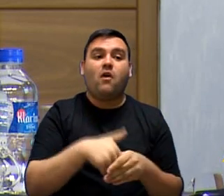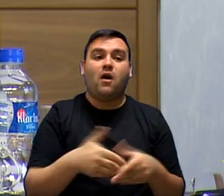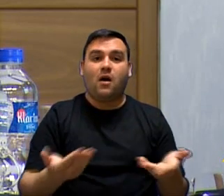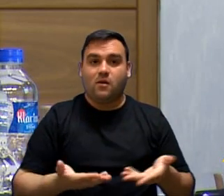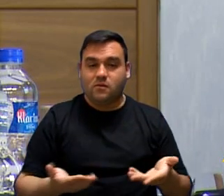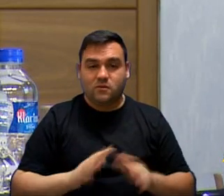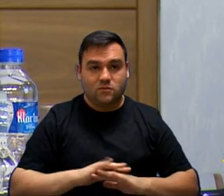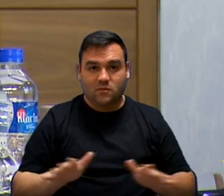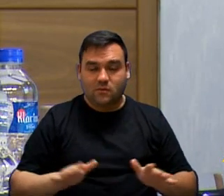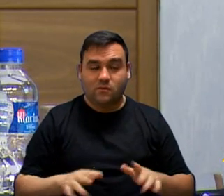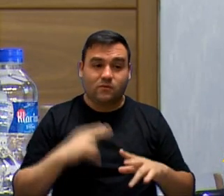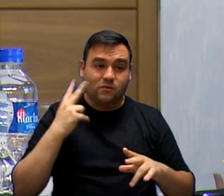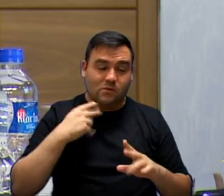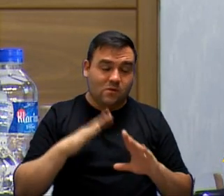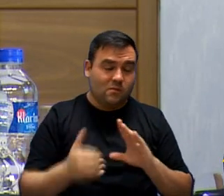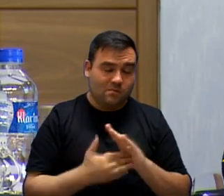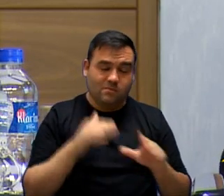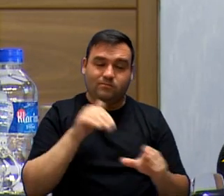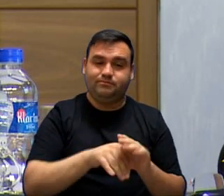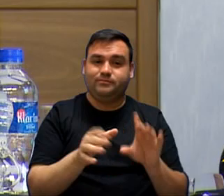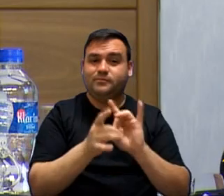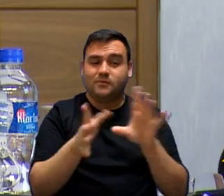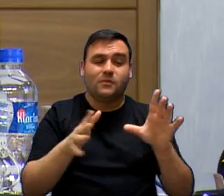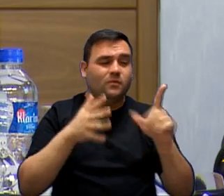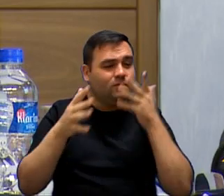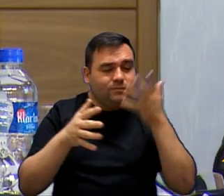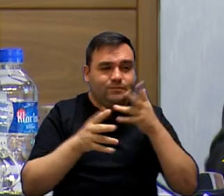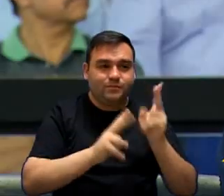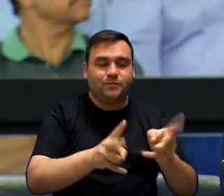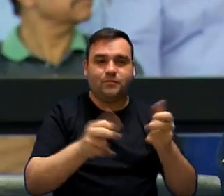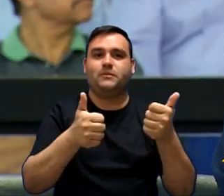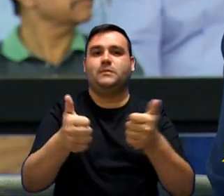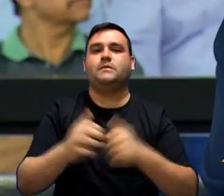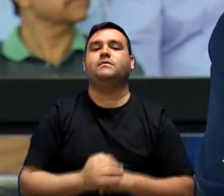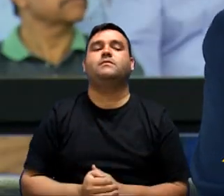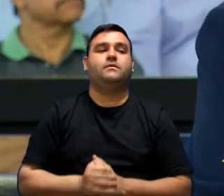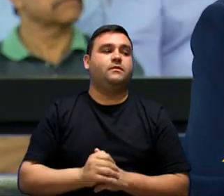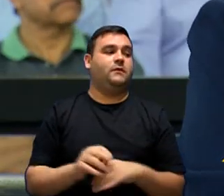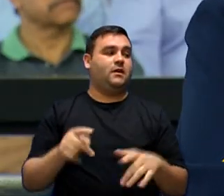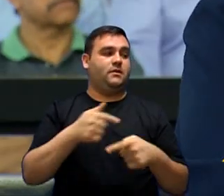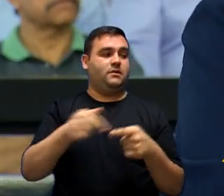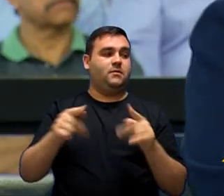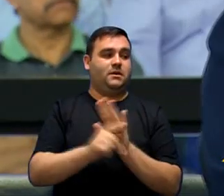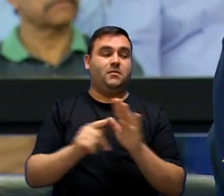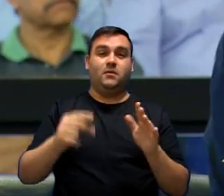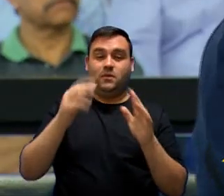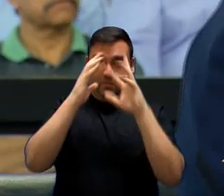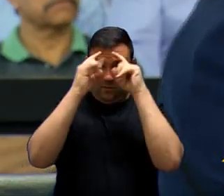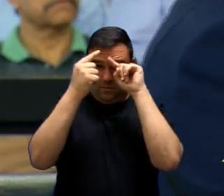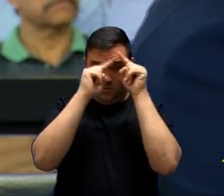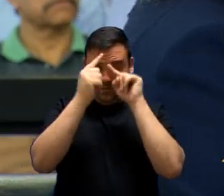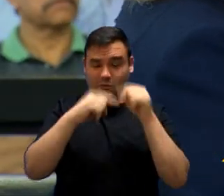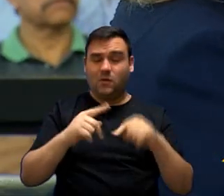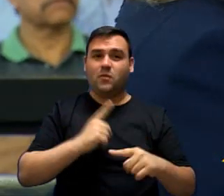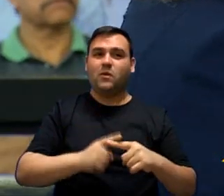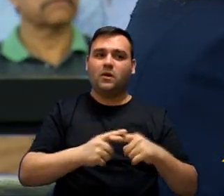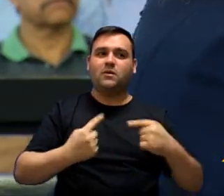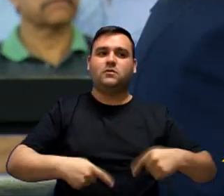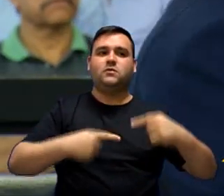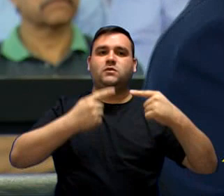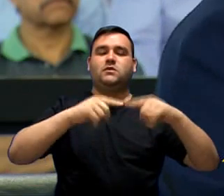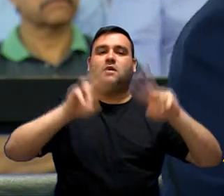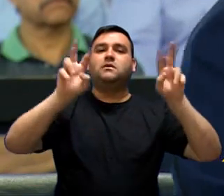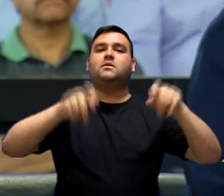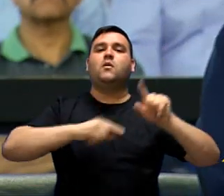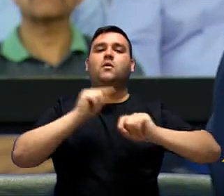votação. Os vereadores podem votar. Tem a palavra, vereadora. Perfeito. A Semana de Saúde Mental, para se discutir a saúde mental